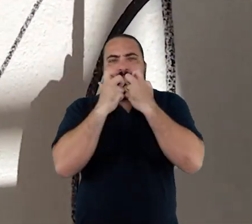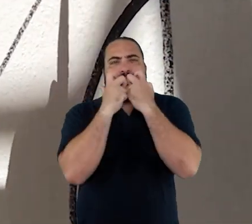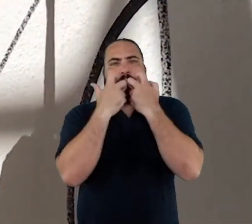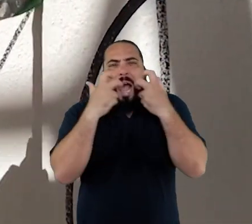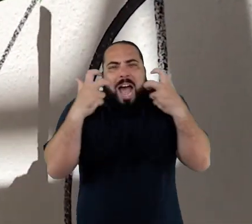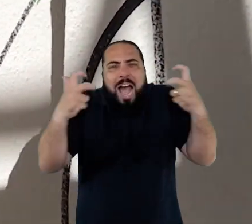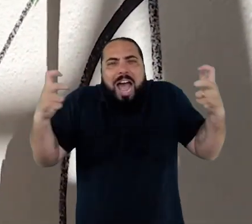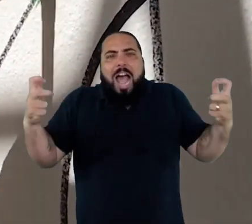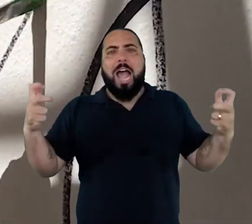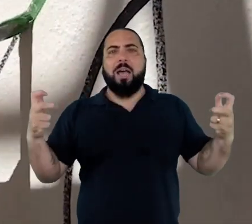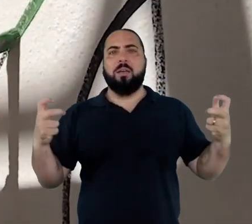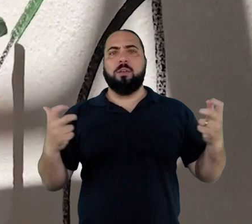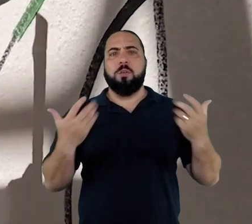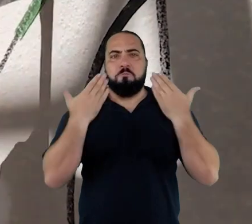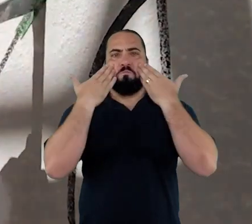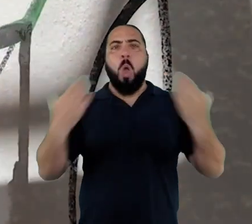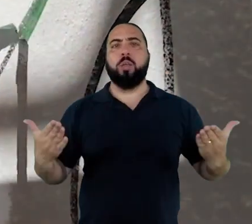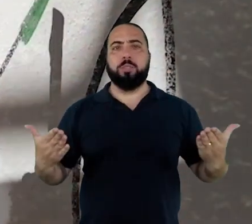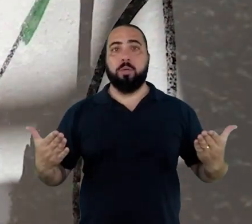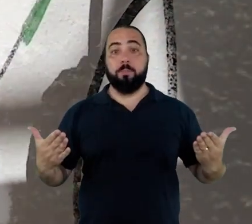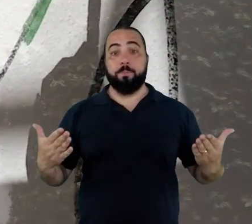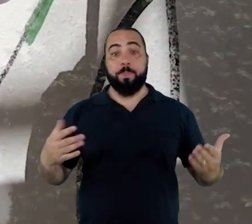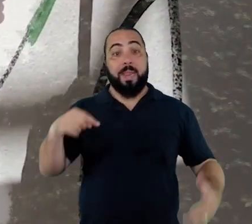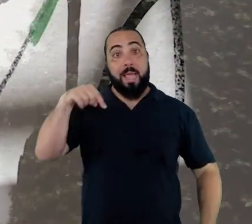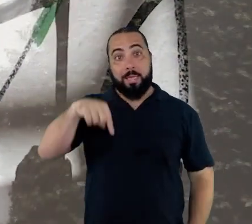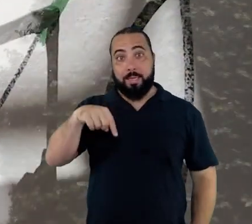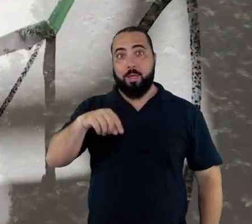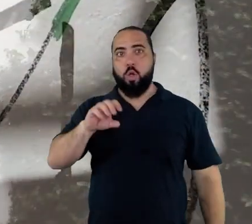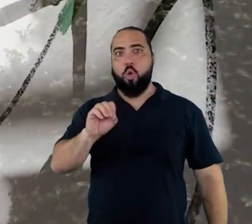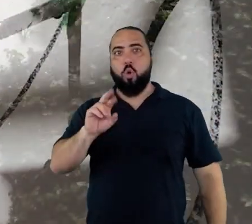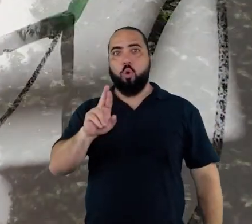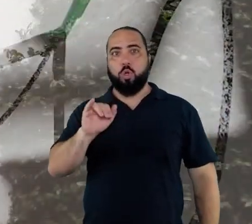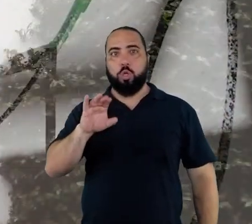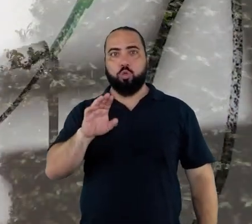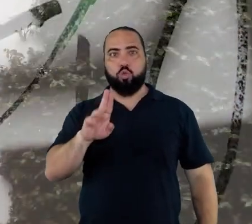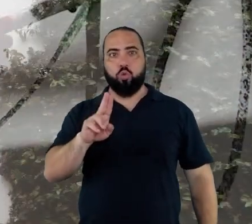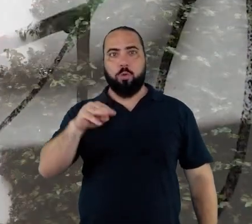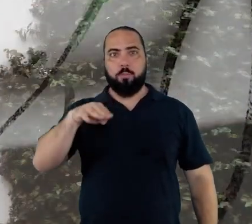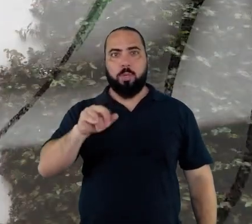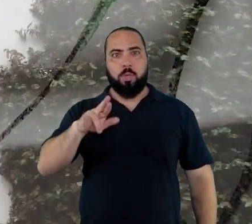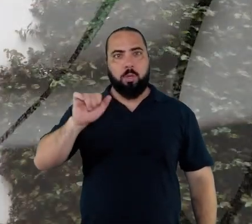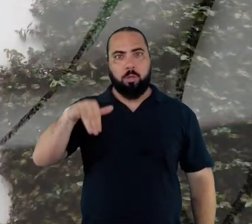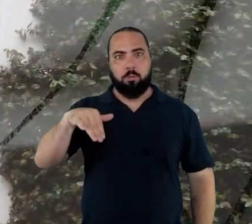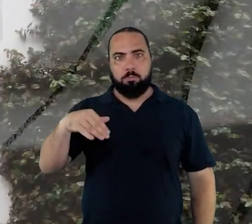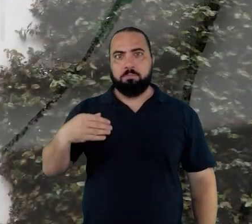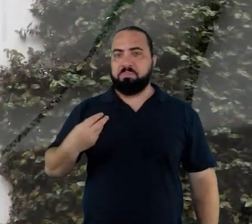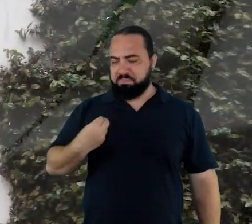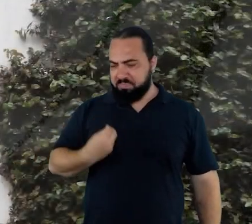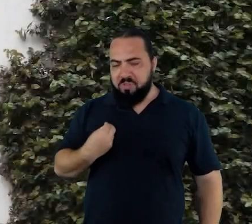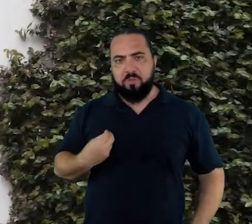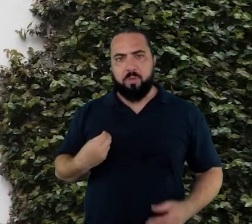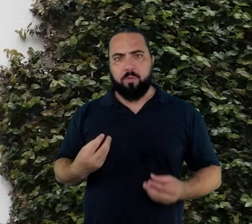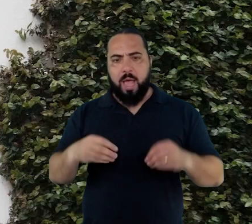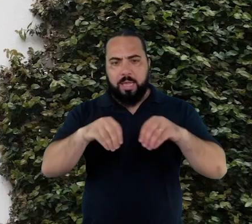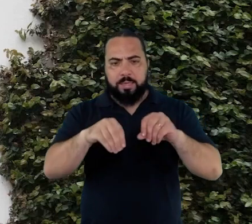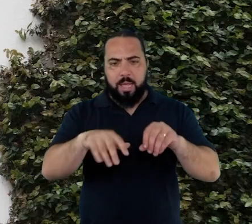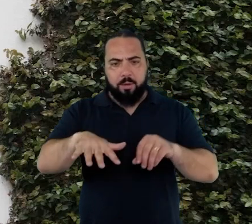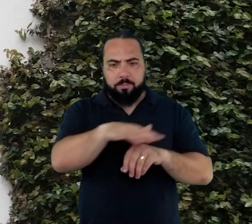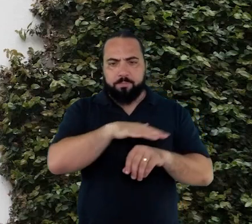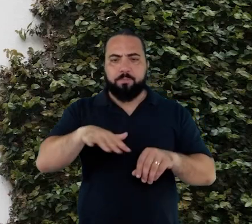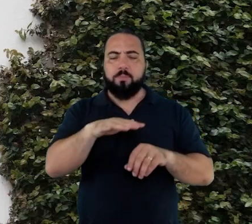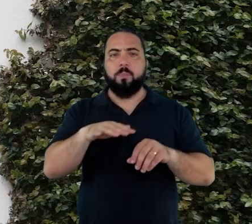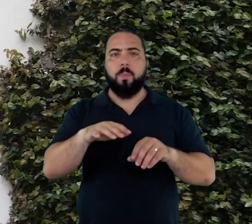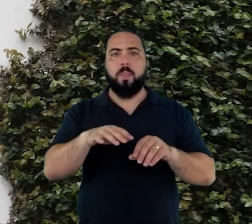serem expostas. Aqui é Uruçumirim, terra viva atravessa asfalto